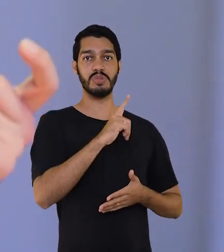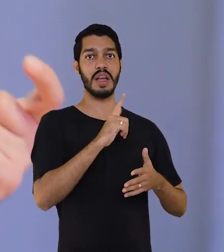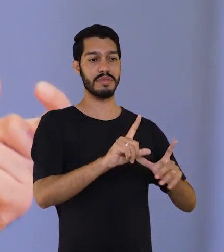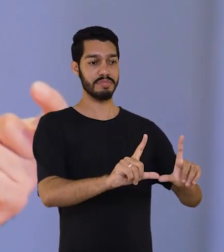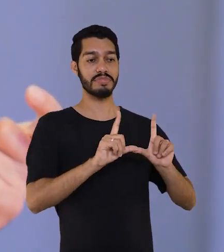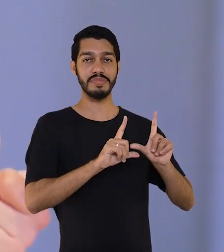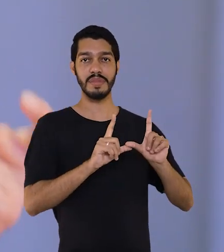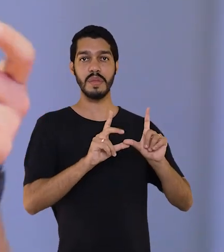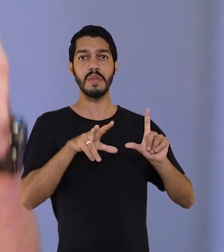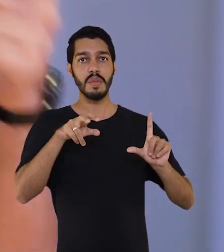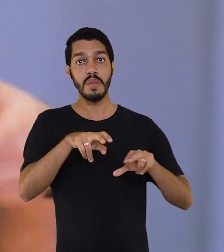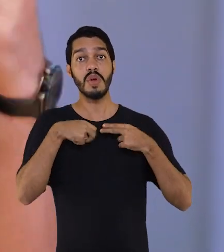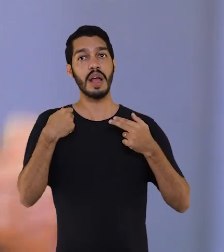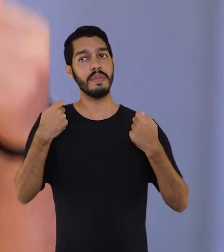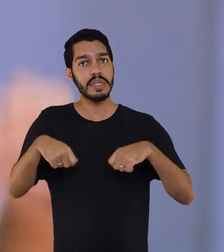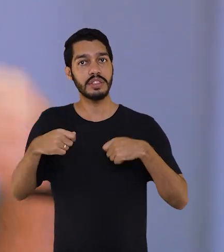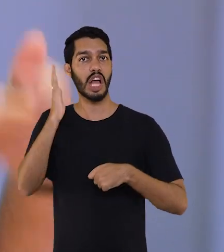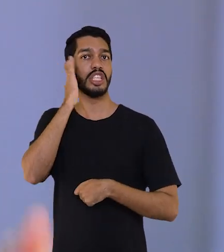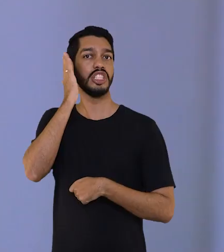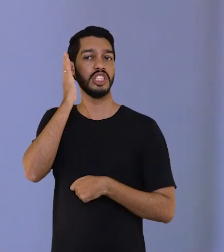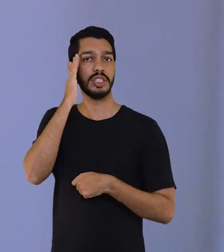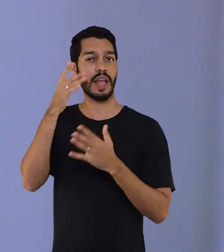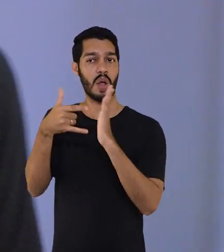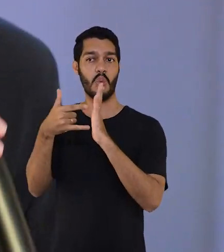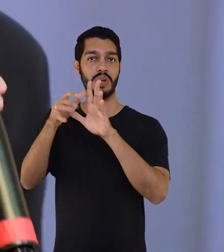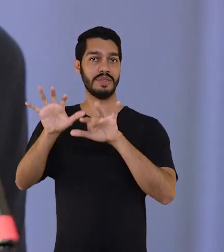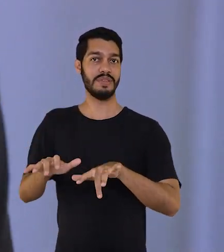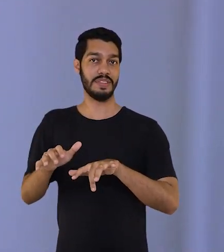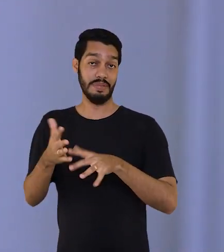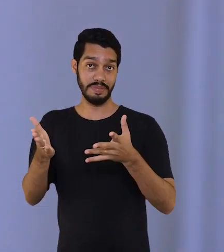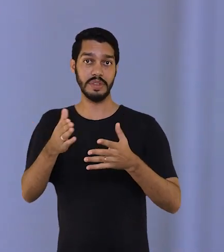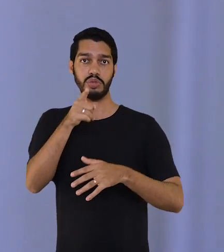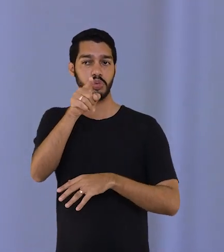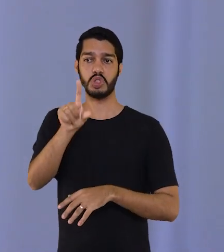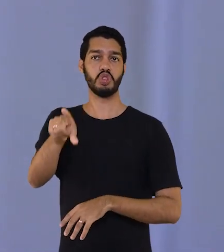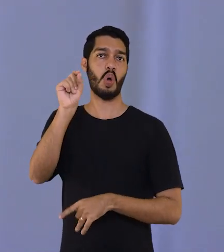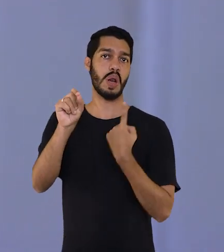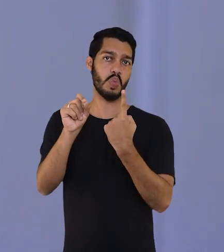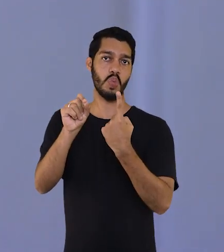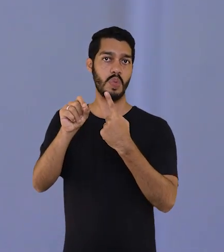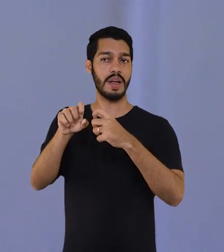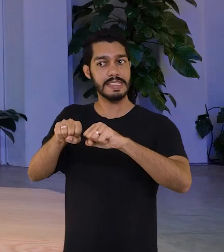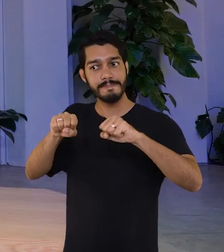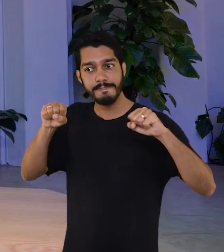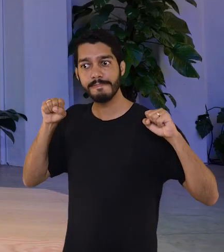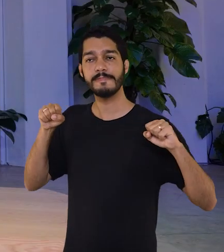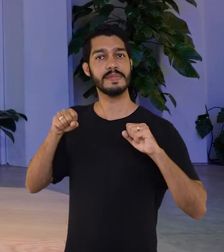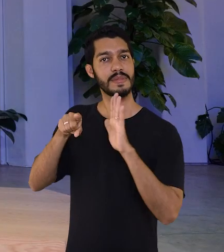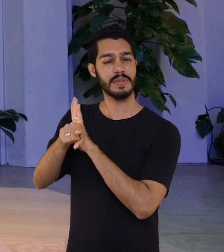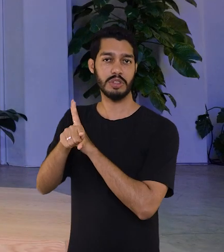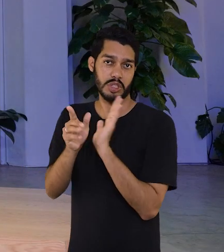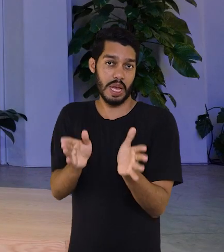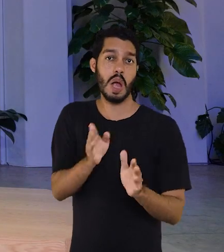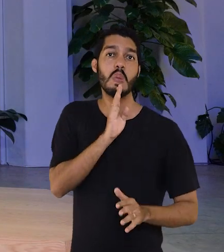tirar a licença dela, porque precisa entender, porque é programadora do negócio. Então, encontra um nicho e tipo, vai fundo. Pode ser o que você